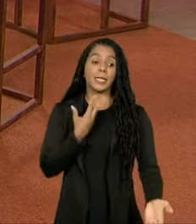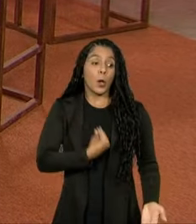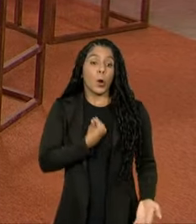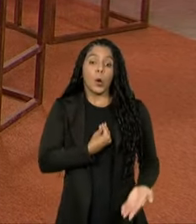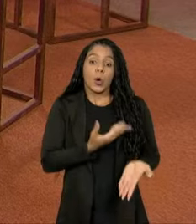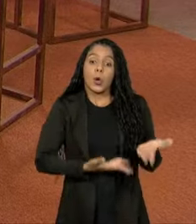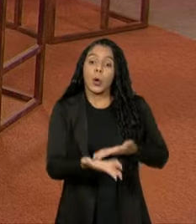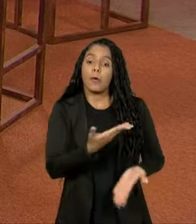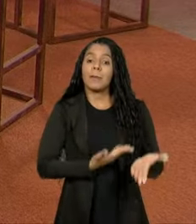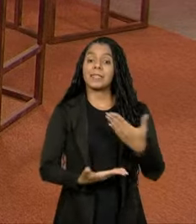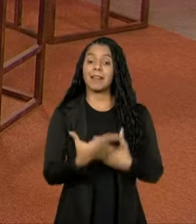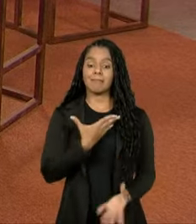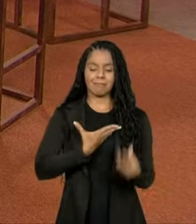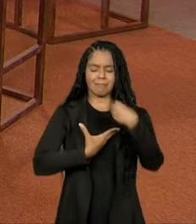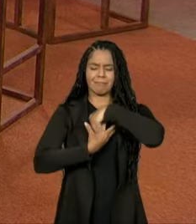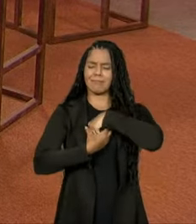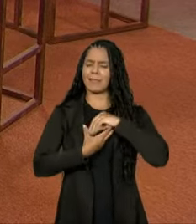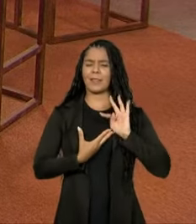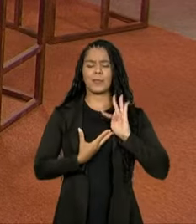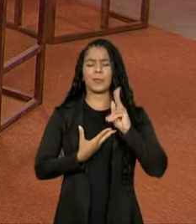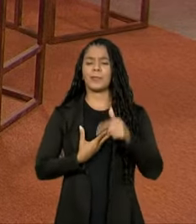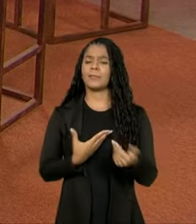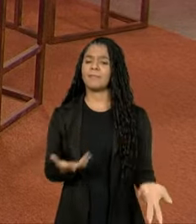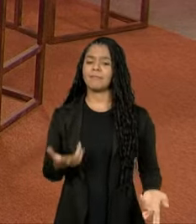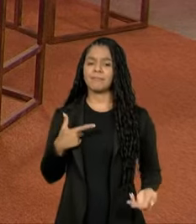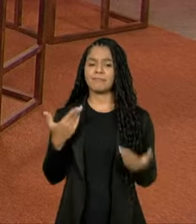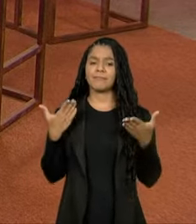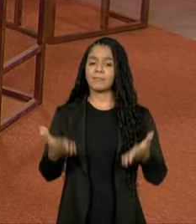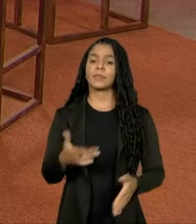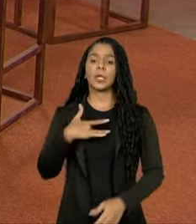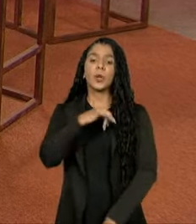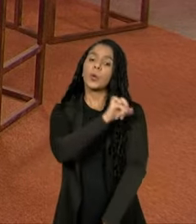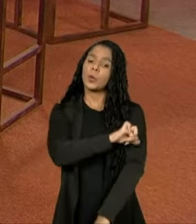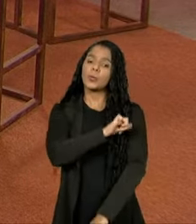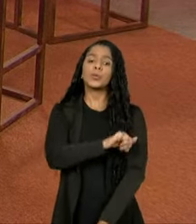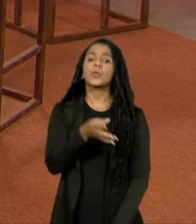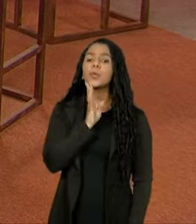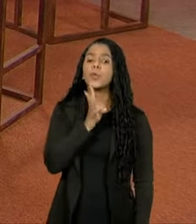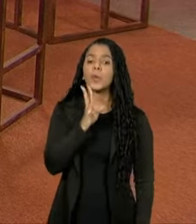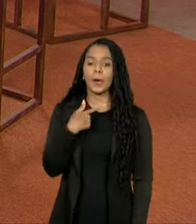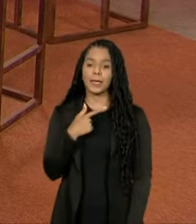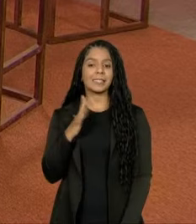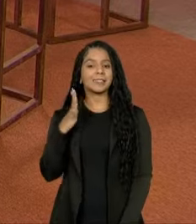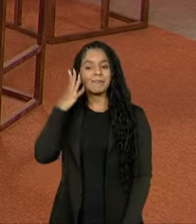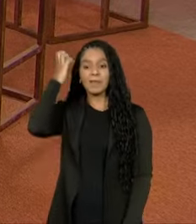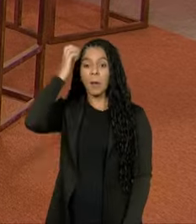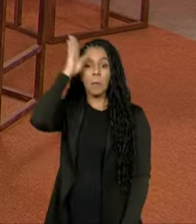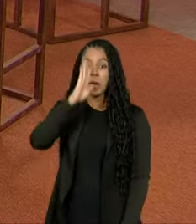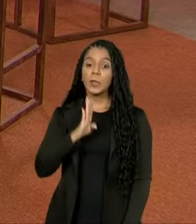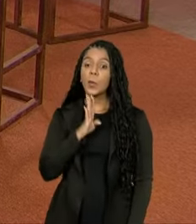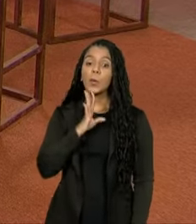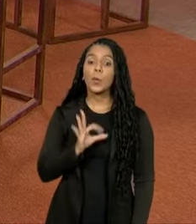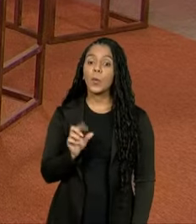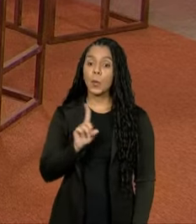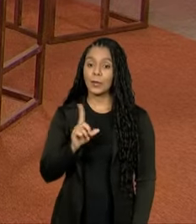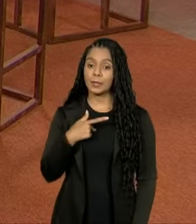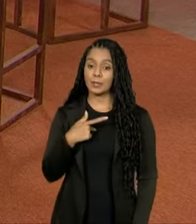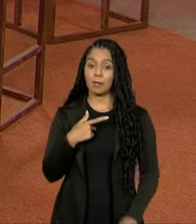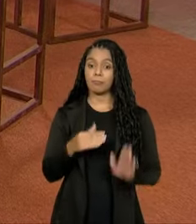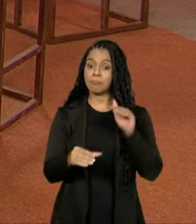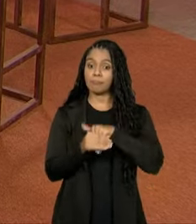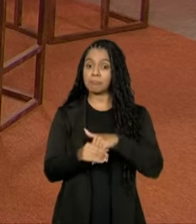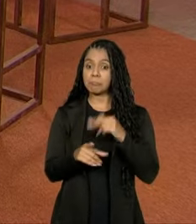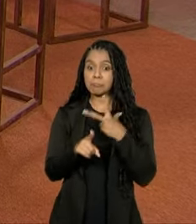ela tá dentro de todo mundo, ela chegou em quem... Vamos lá, era o Rio de Janeiro que conhecia a Marielle, o Brasil não conhecia a Marielle. Né? Ela tinha acabado de ser